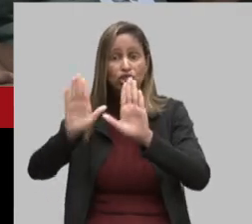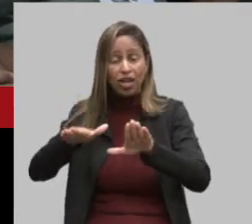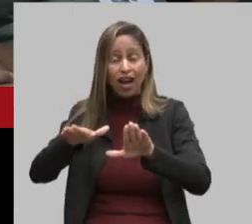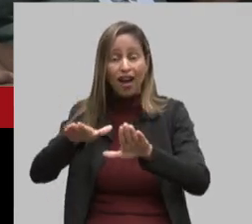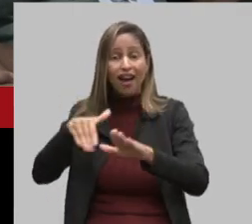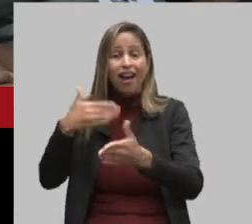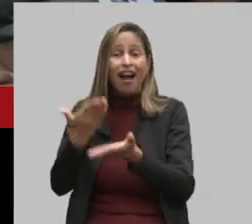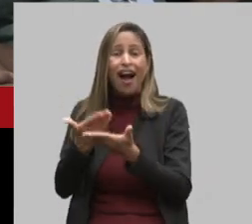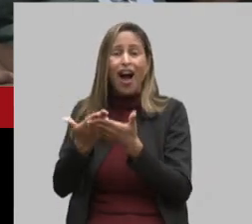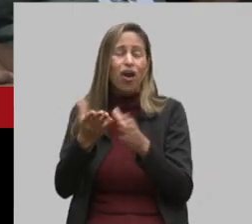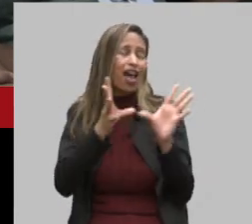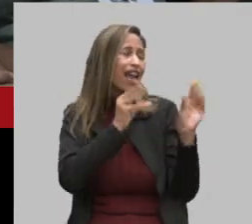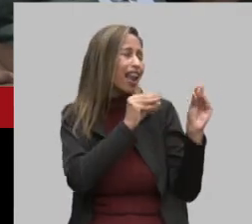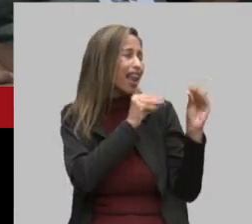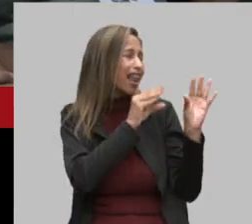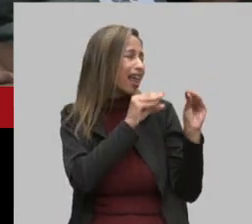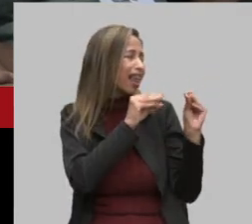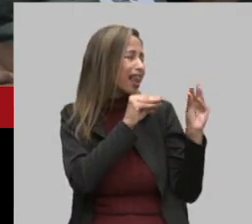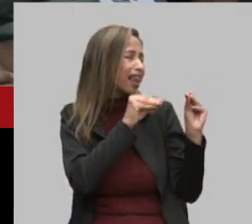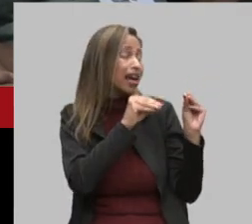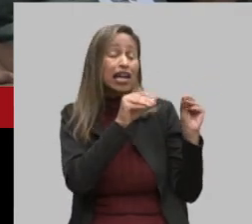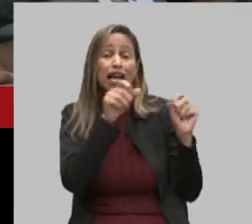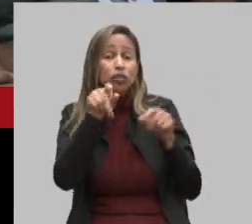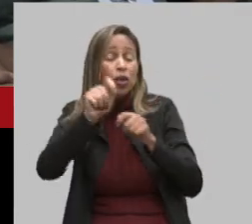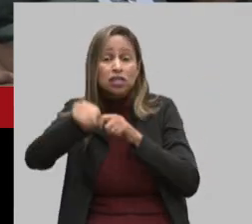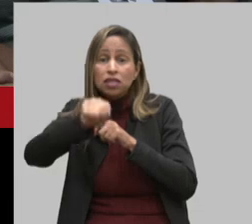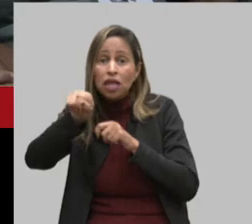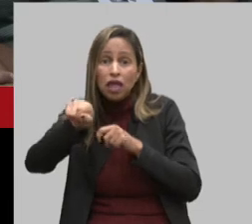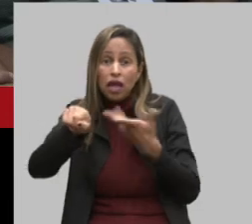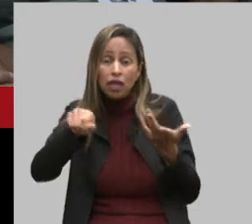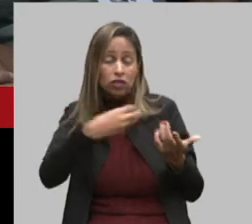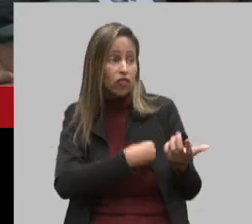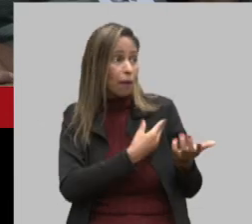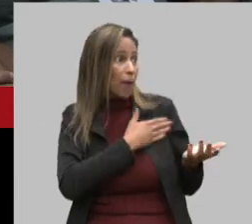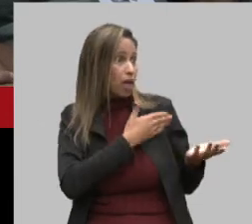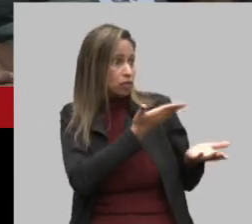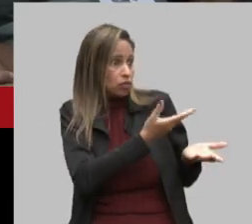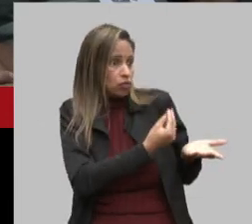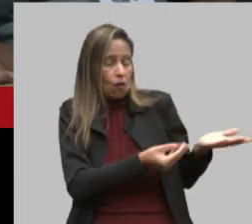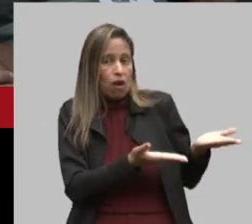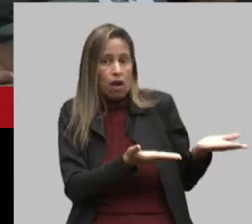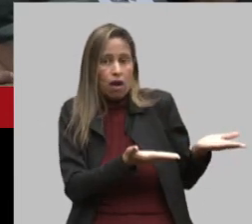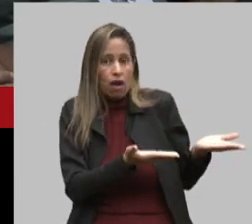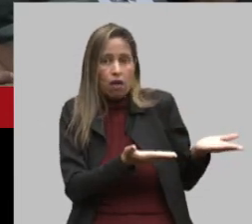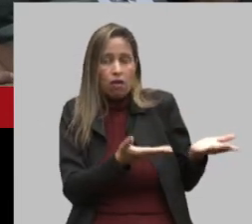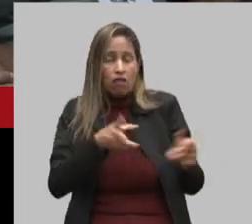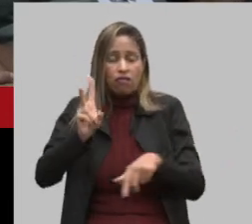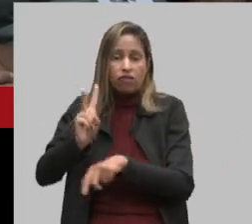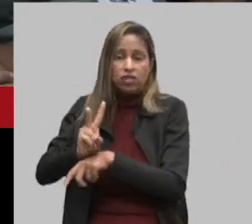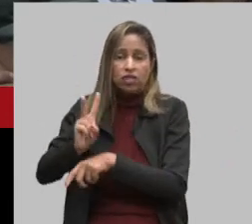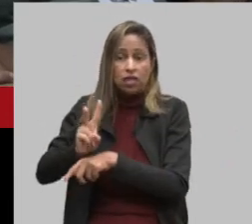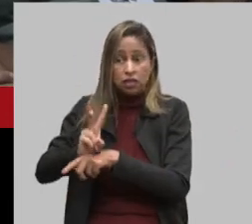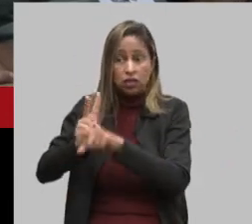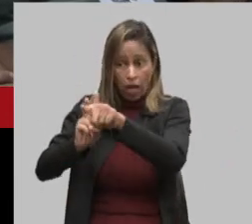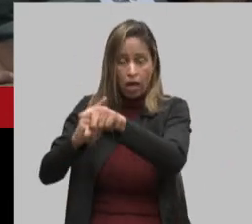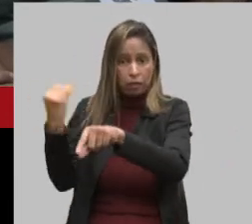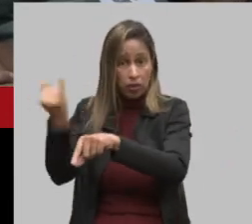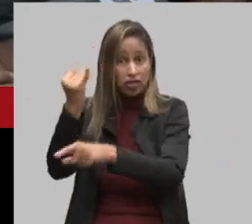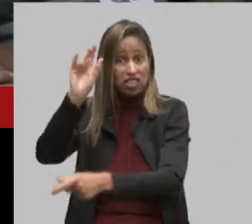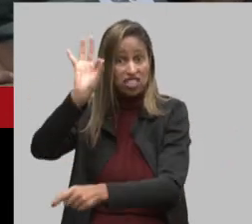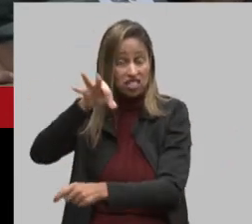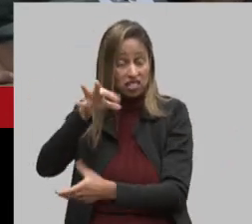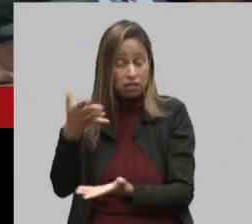conversando com o aluno sobre assuntos da sua vida pessoal e fiscalizações sobre isso é importante